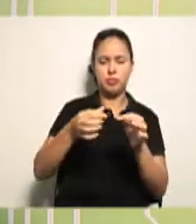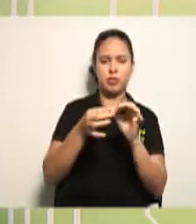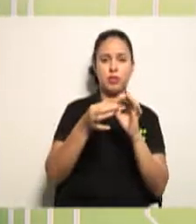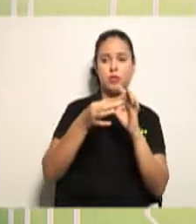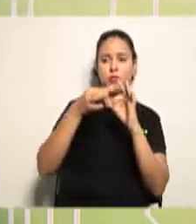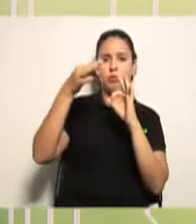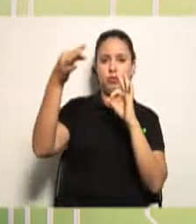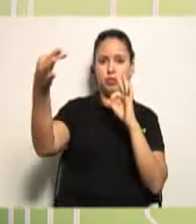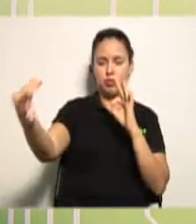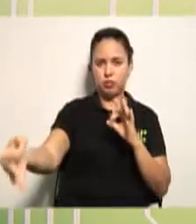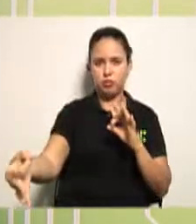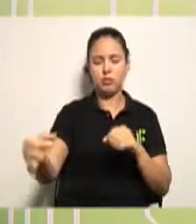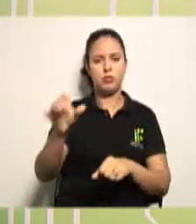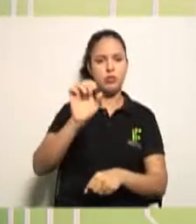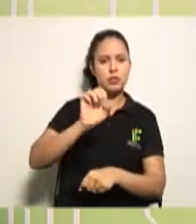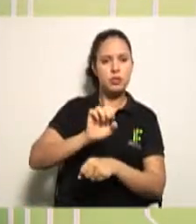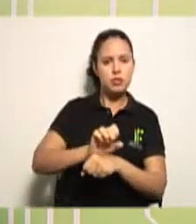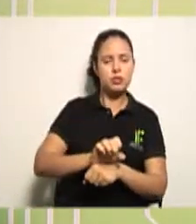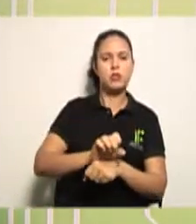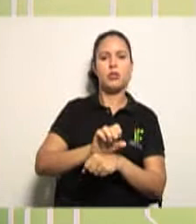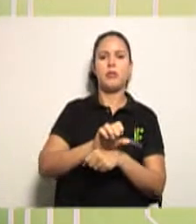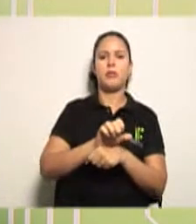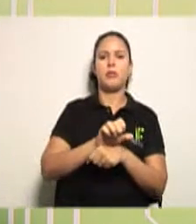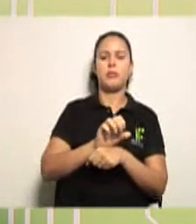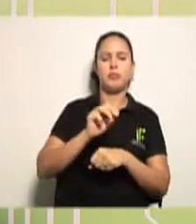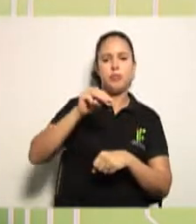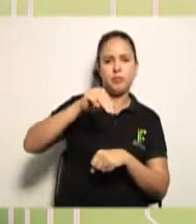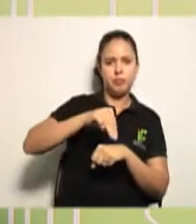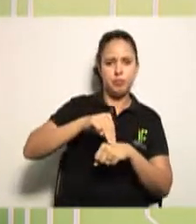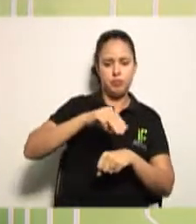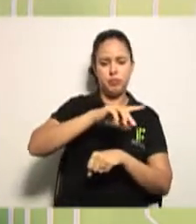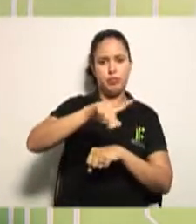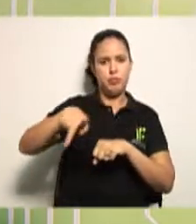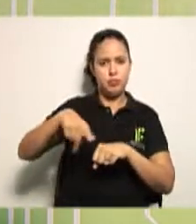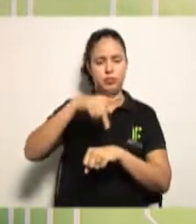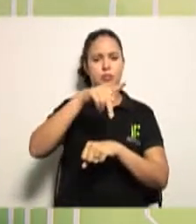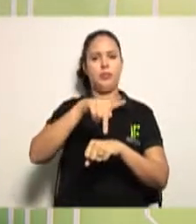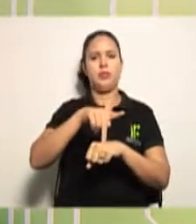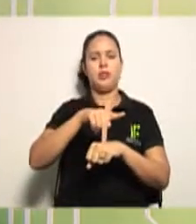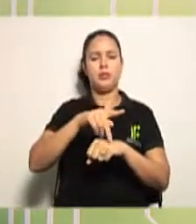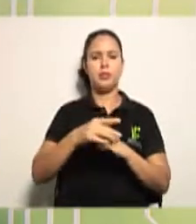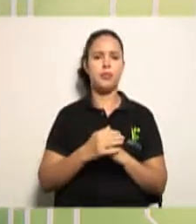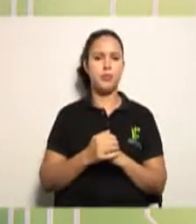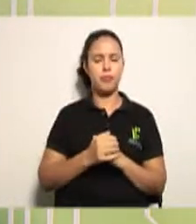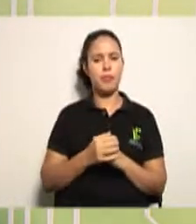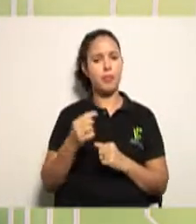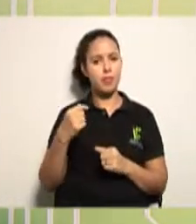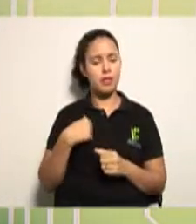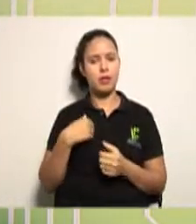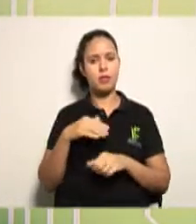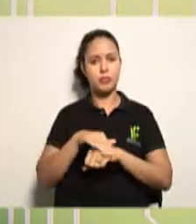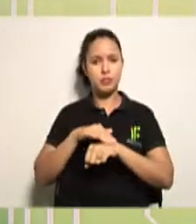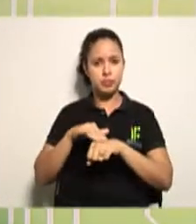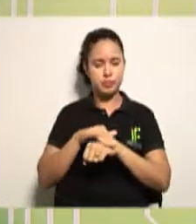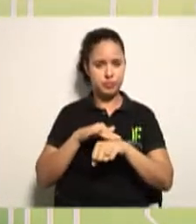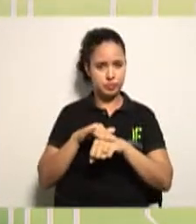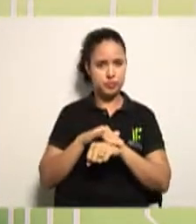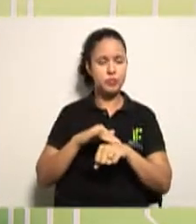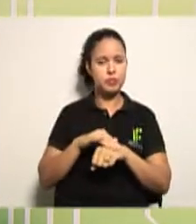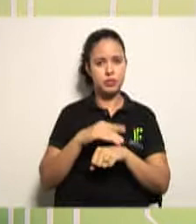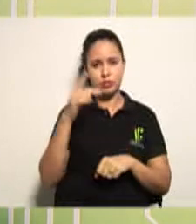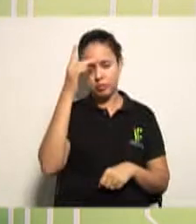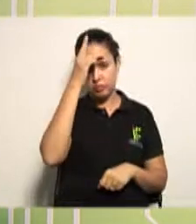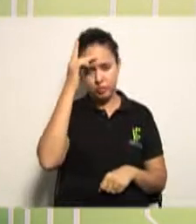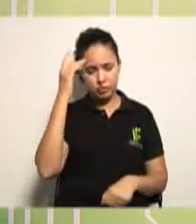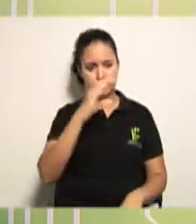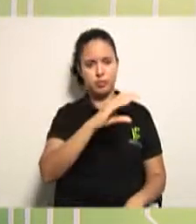em outros estados, em outros países. Estava conversando com um pessoal de uma cooperativa